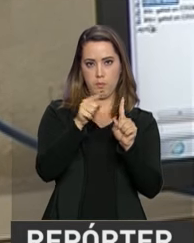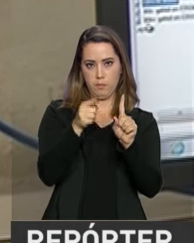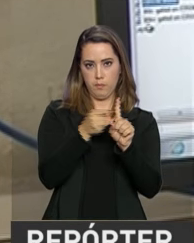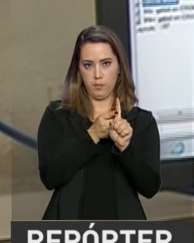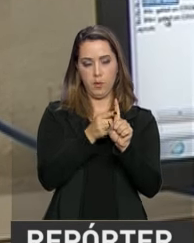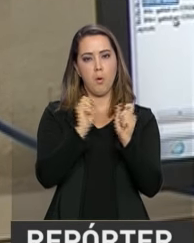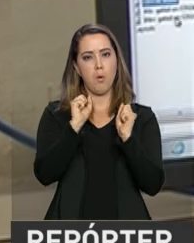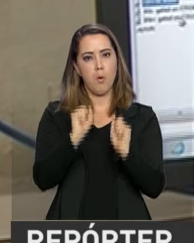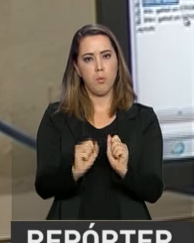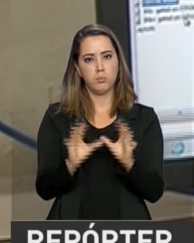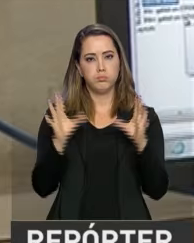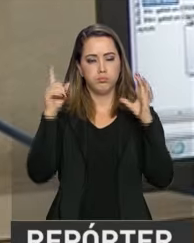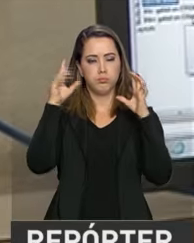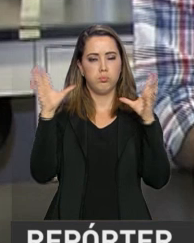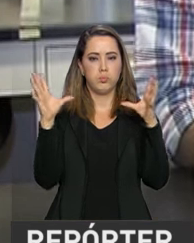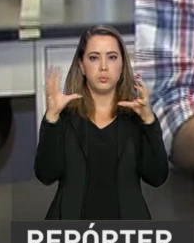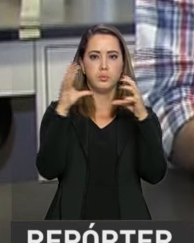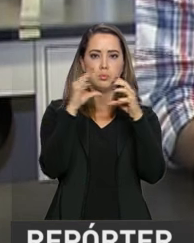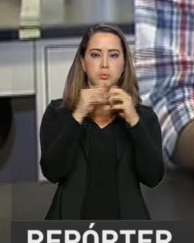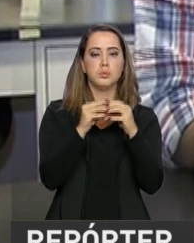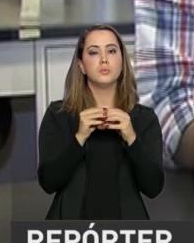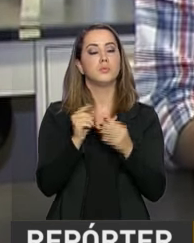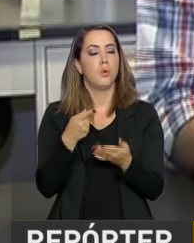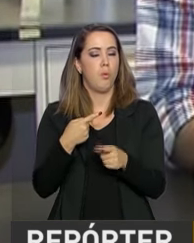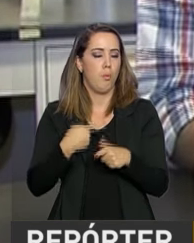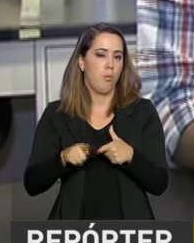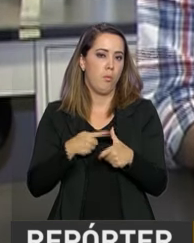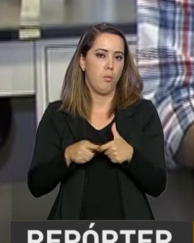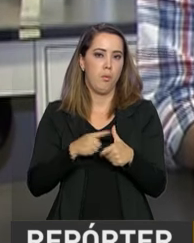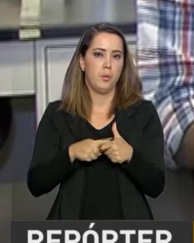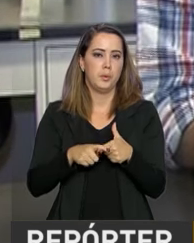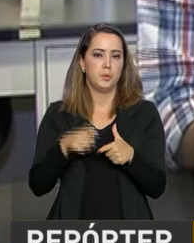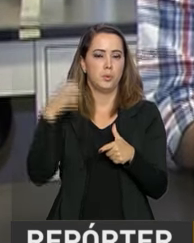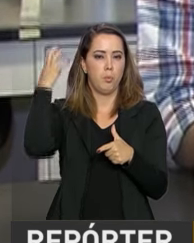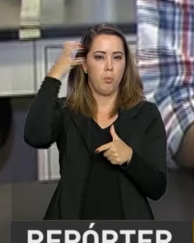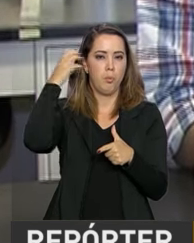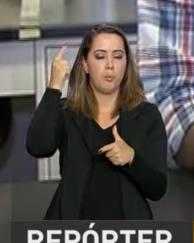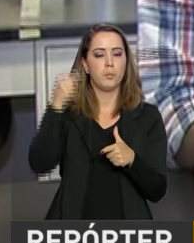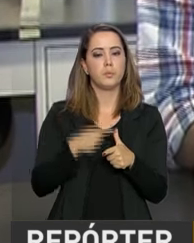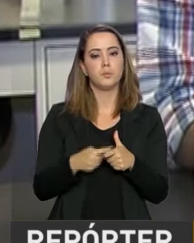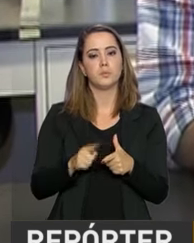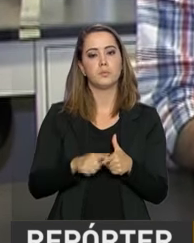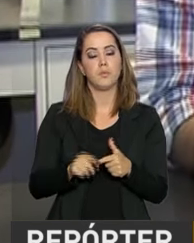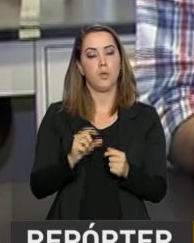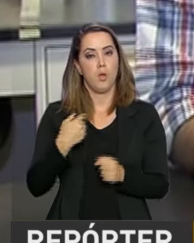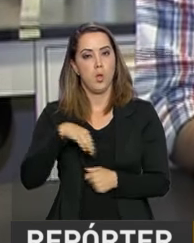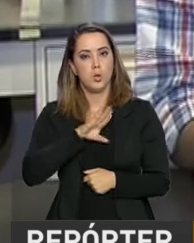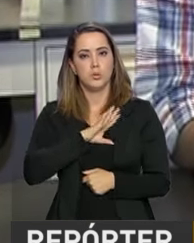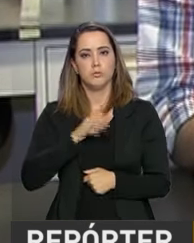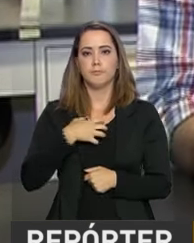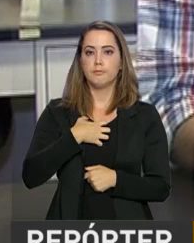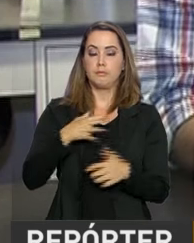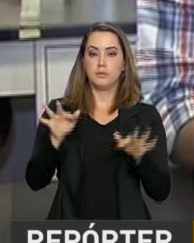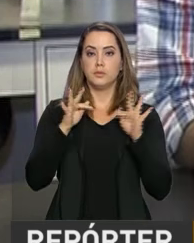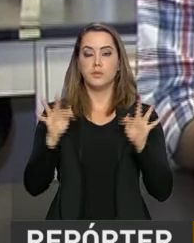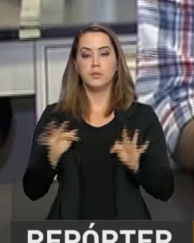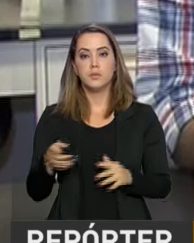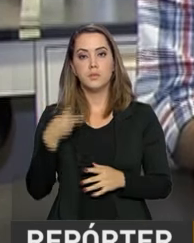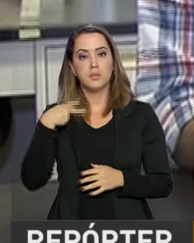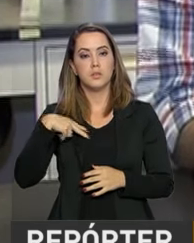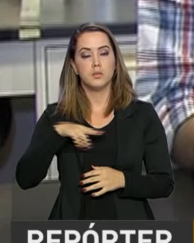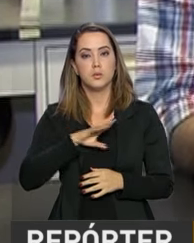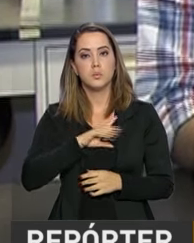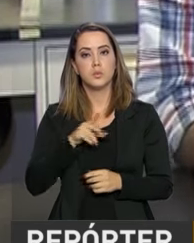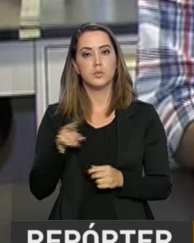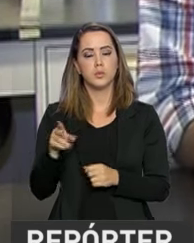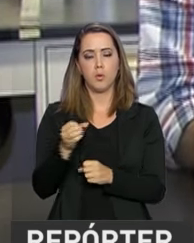formação cerebral congênita. A gente fica muito feliz de estar participando num processo como esse e de mostrar várias coisas. É,